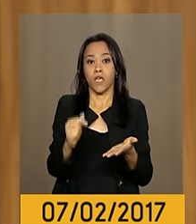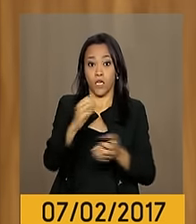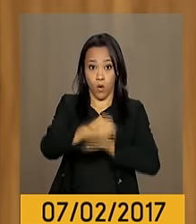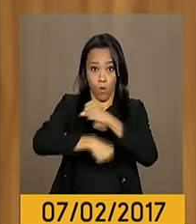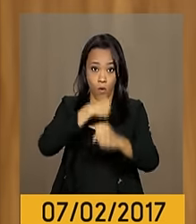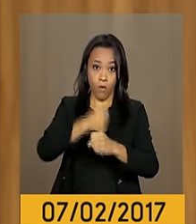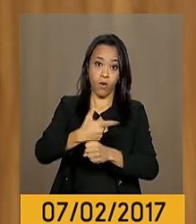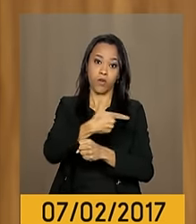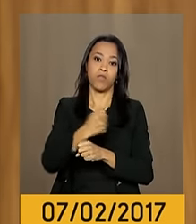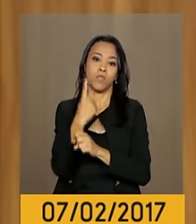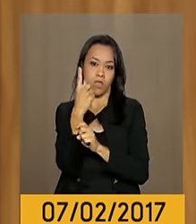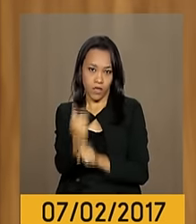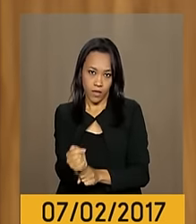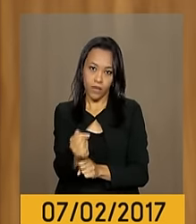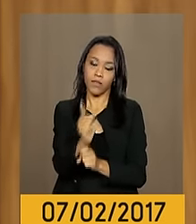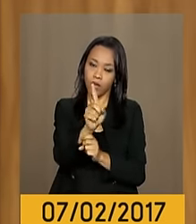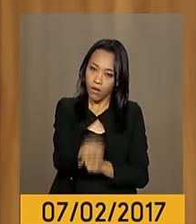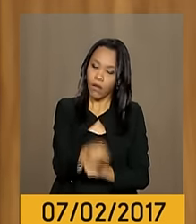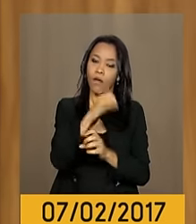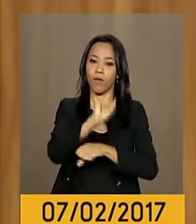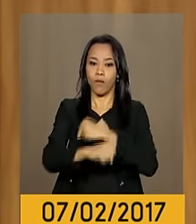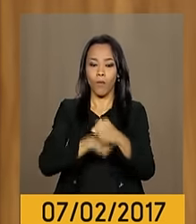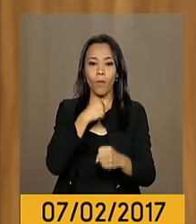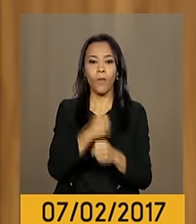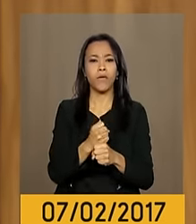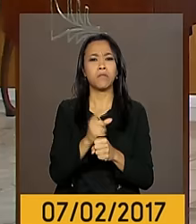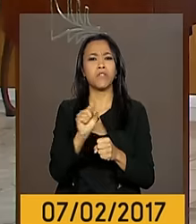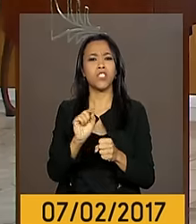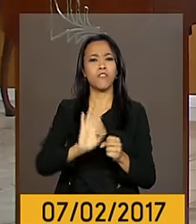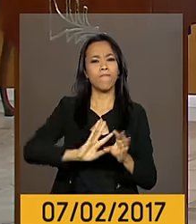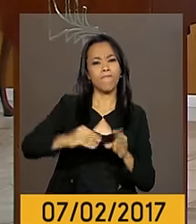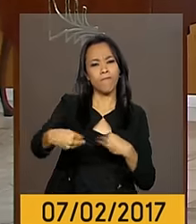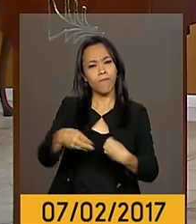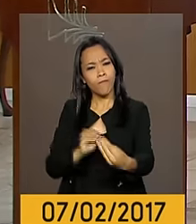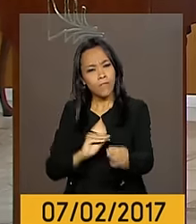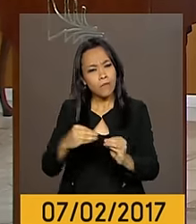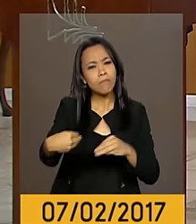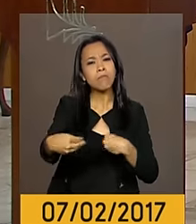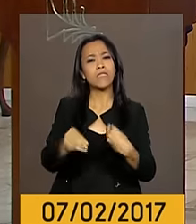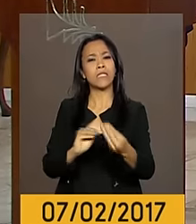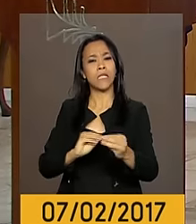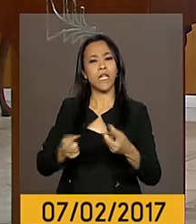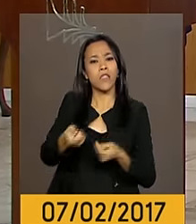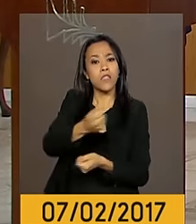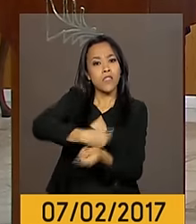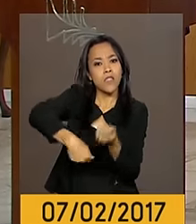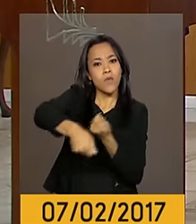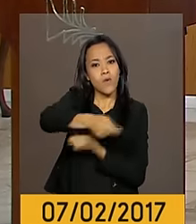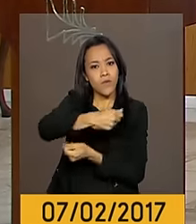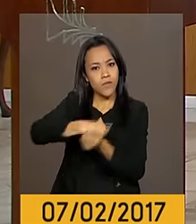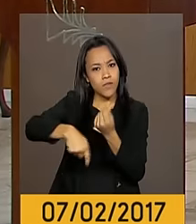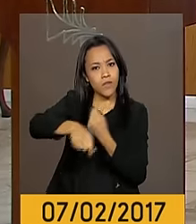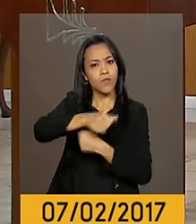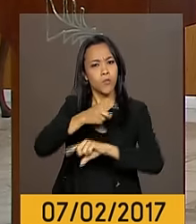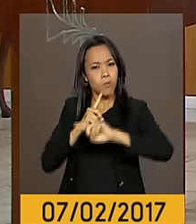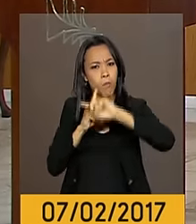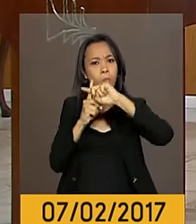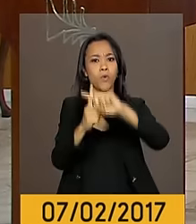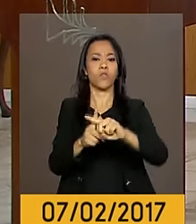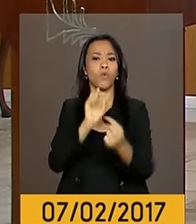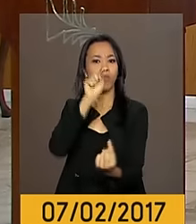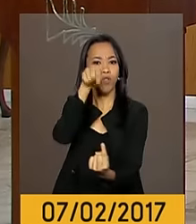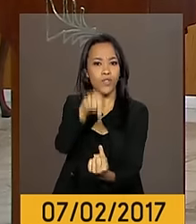2017 seja um ano de inflexão positiva para o crescimento desenvolvimento